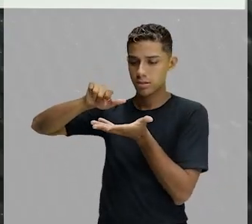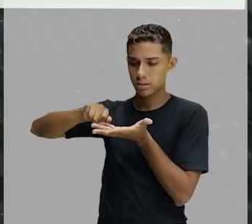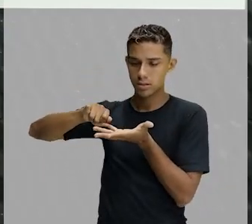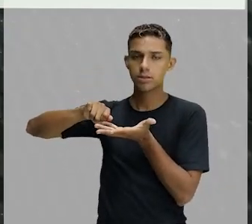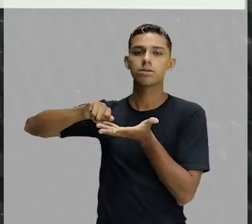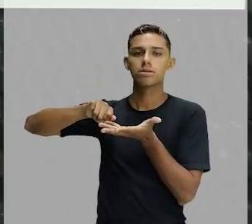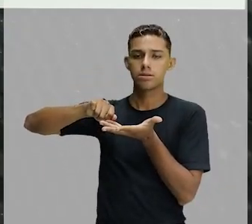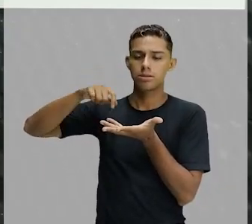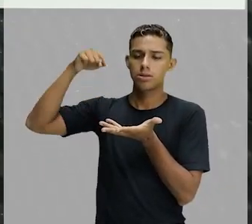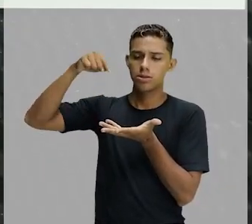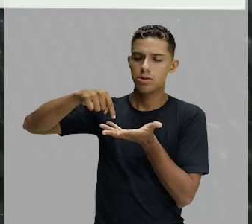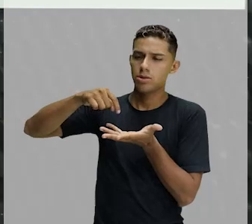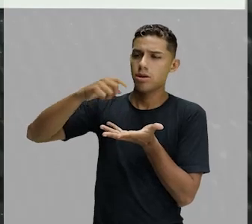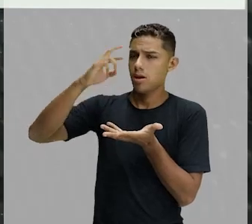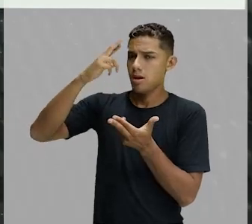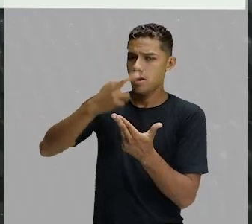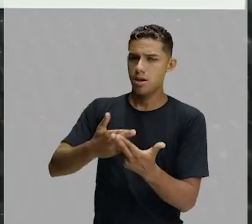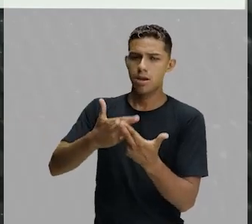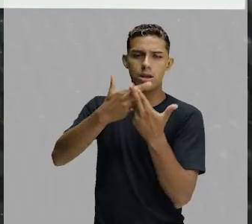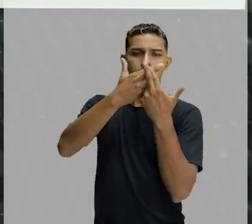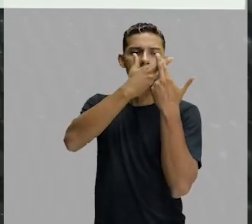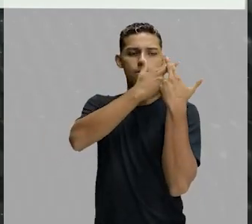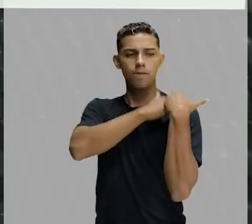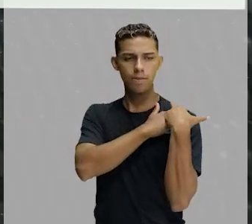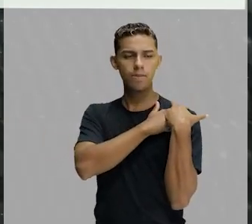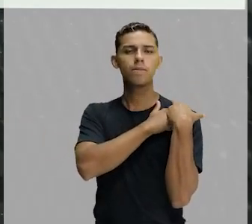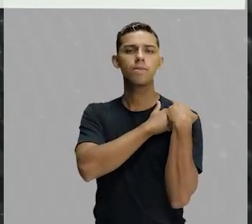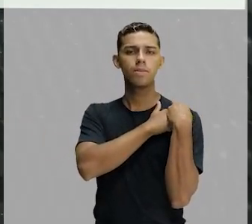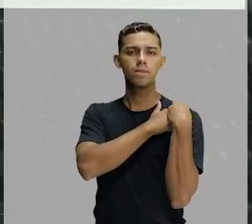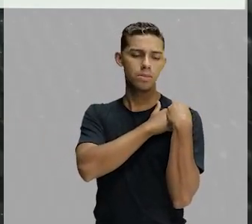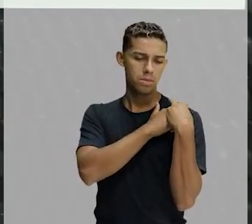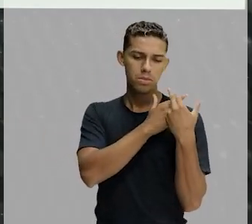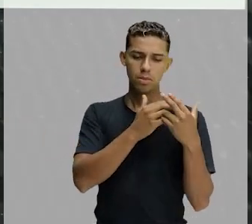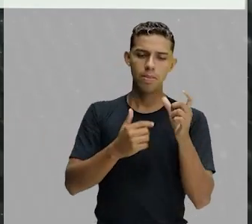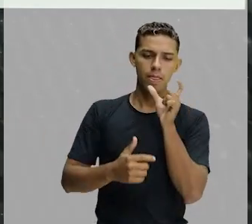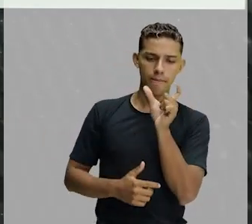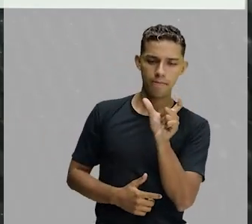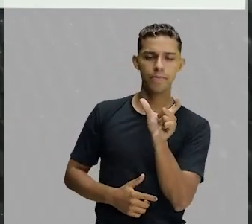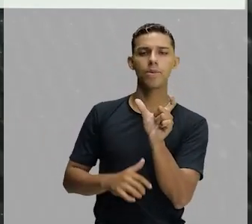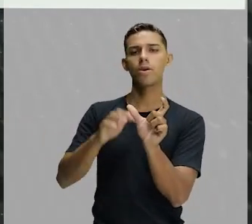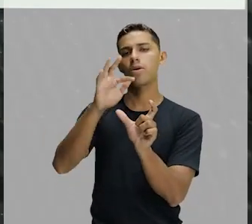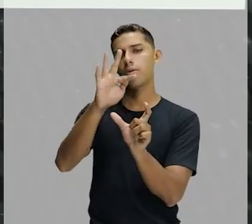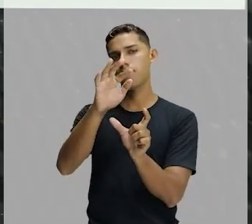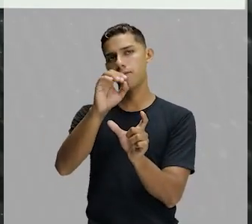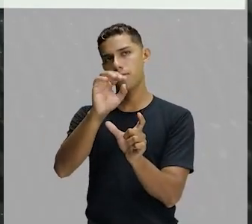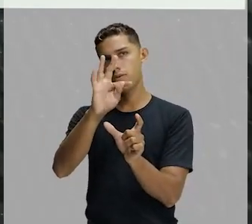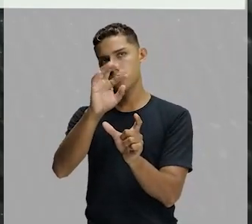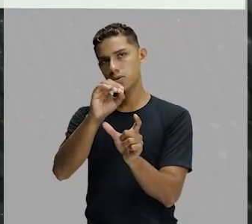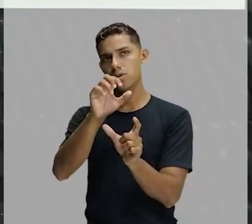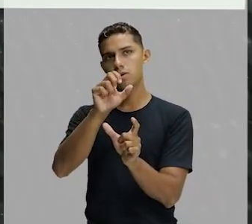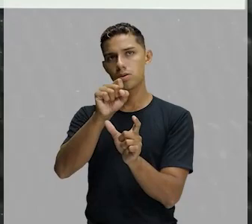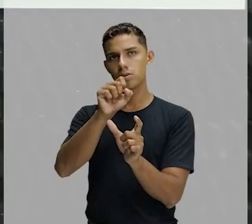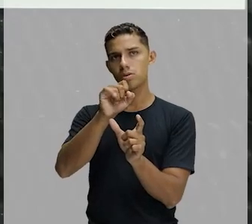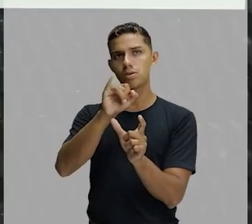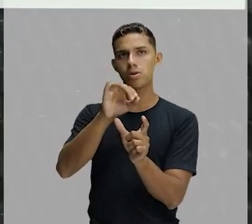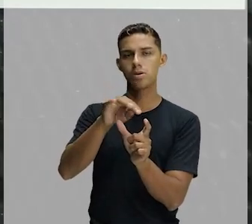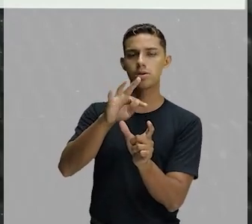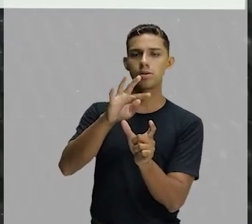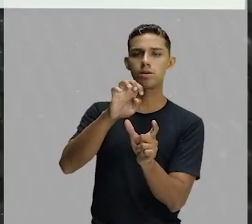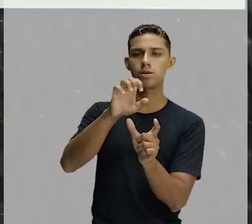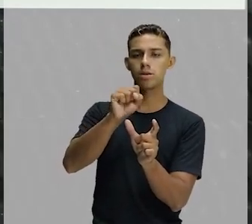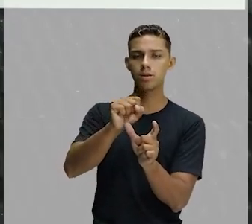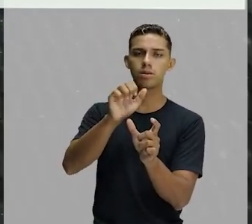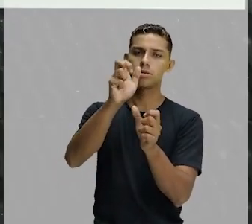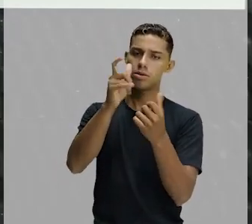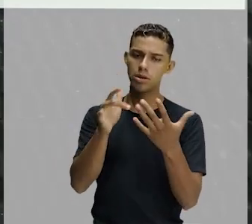plantas é o órgão responsável justamente pelo processo fotossintético e também por meio das células da folha que